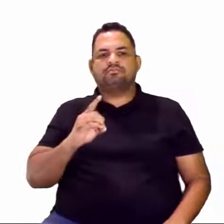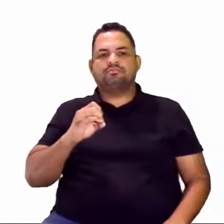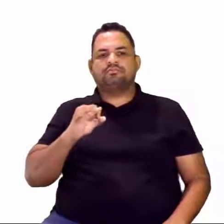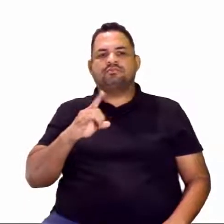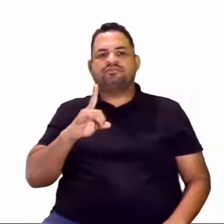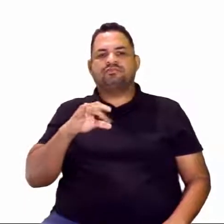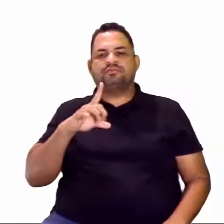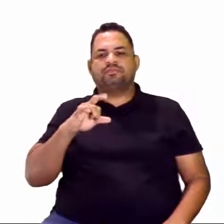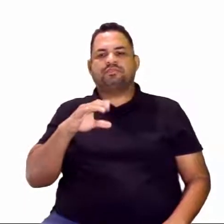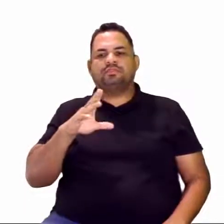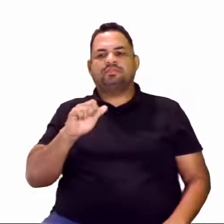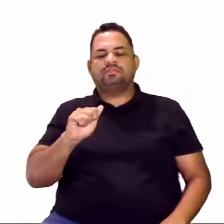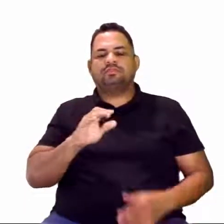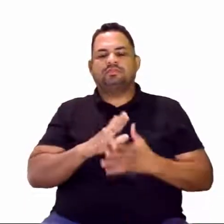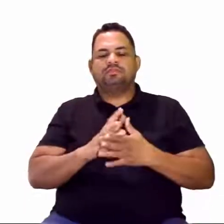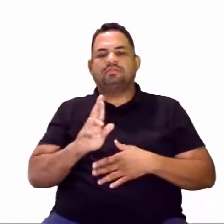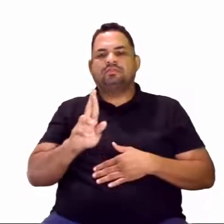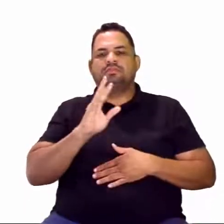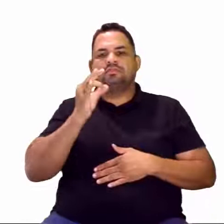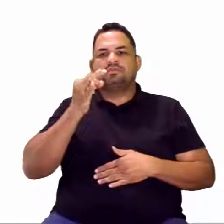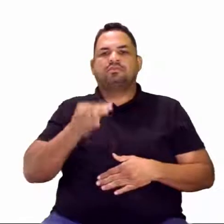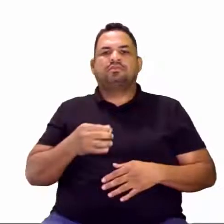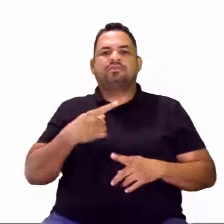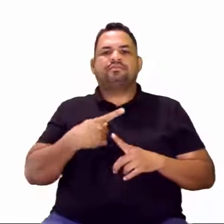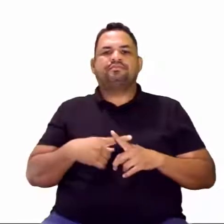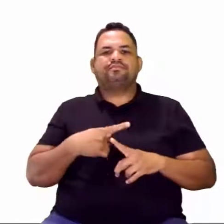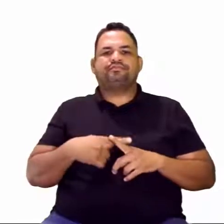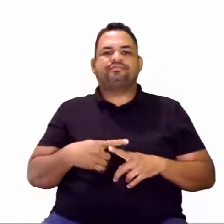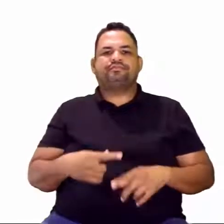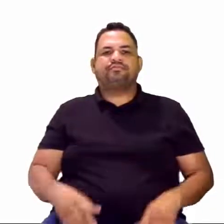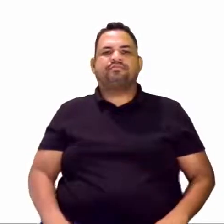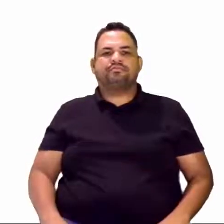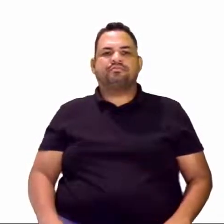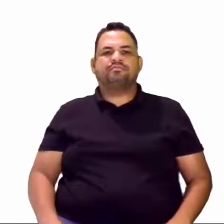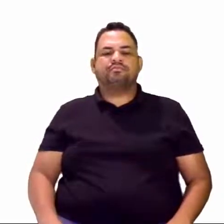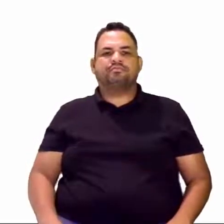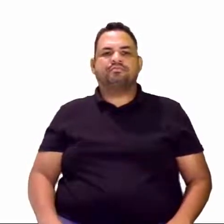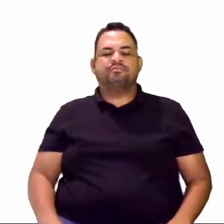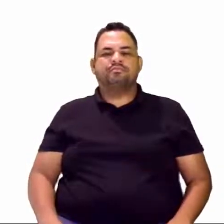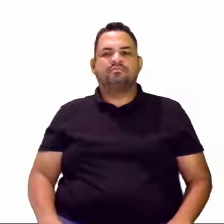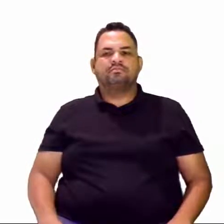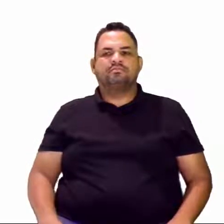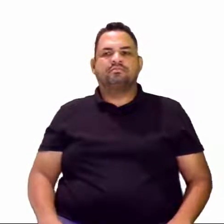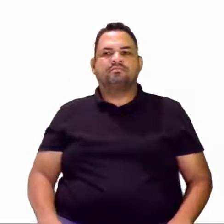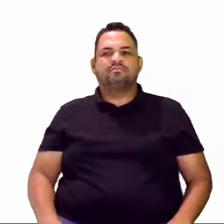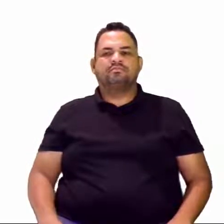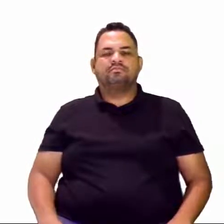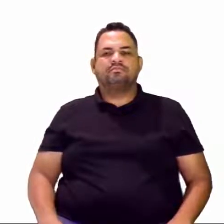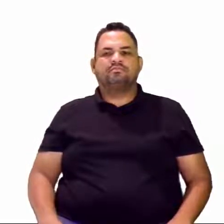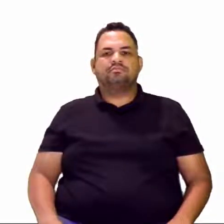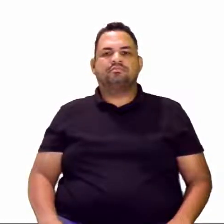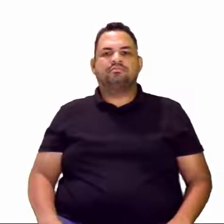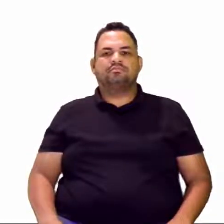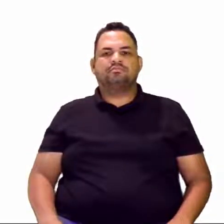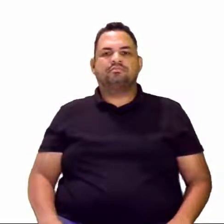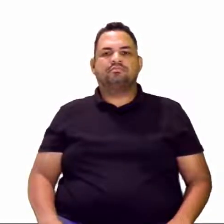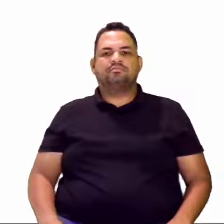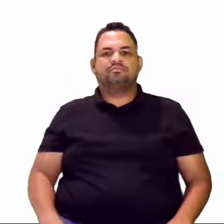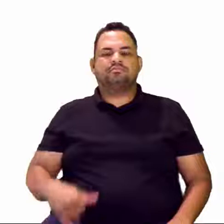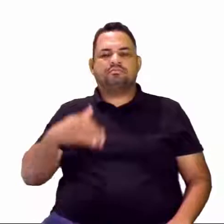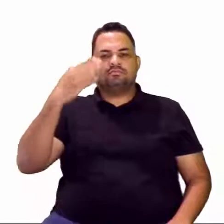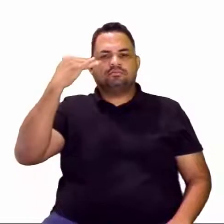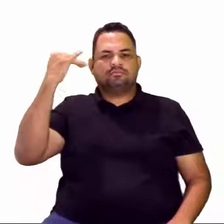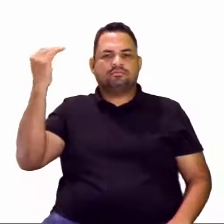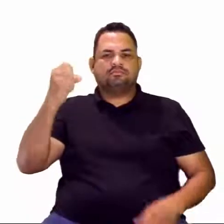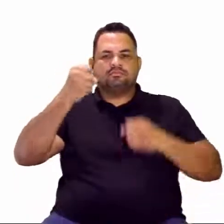difusibilidade, essa é a resposta correta. Por quê? Agora partiremos para o